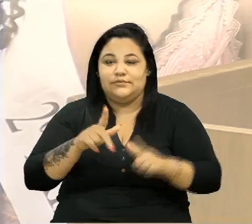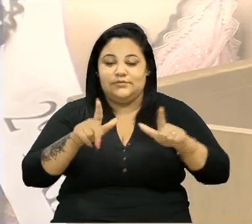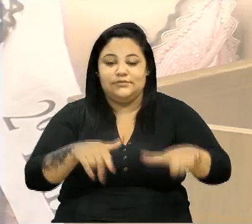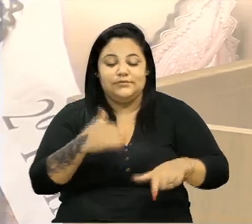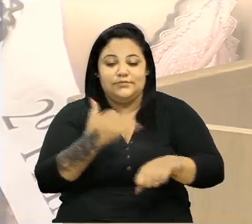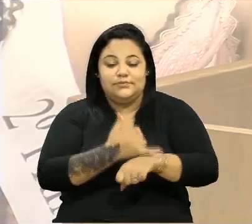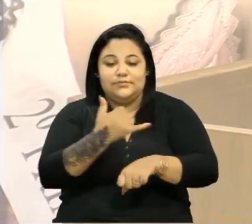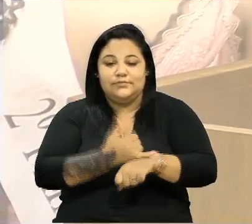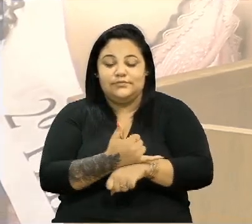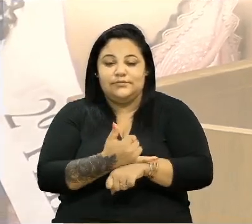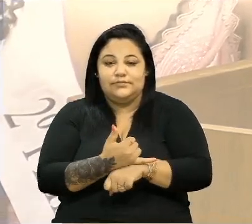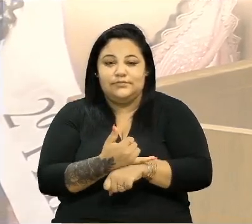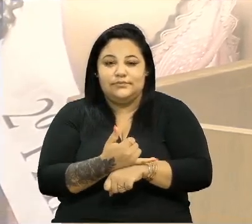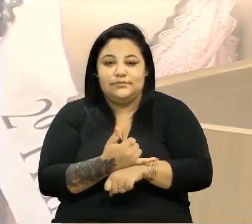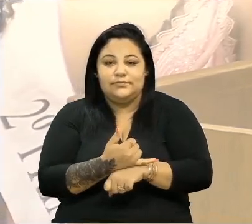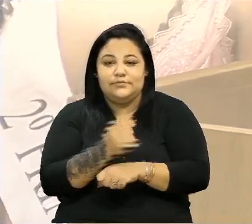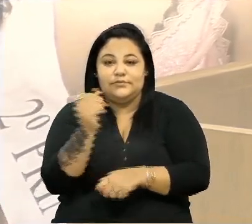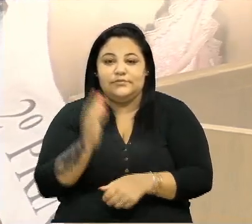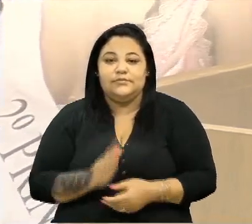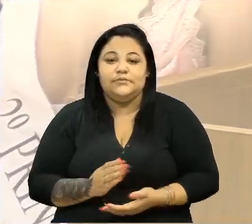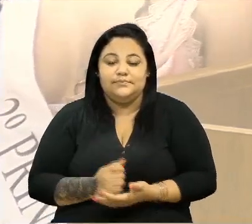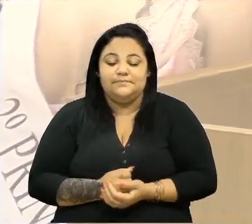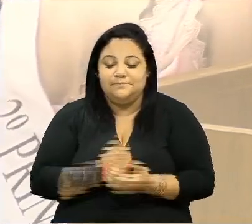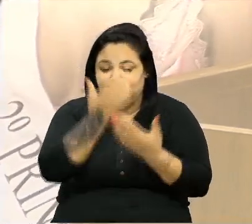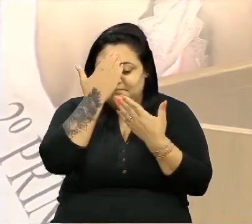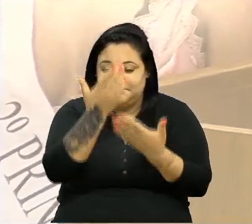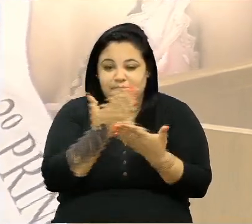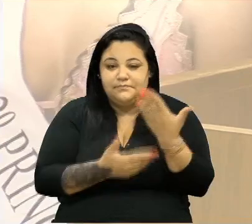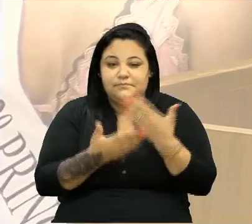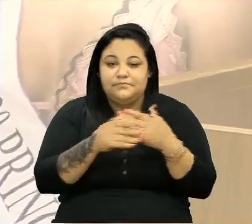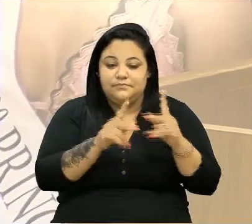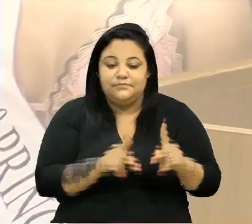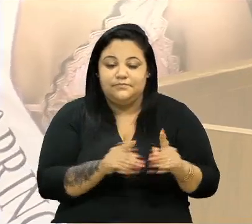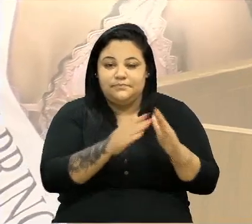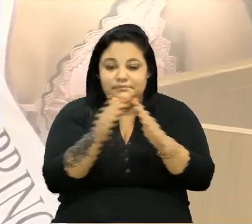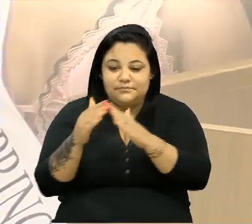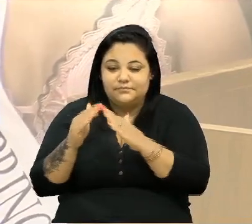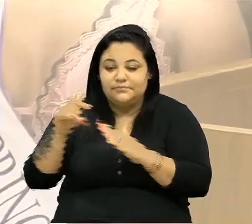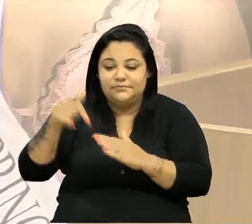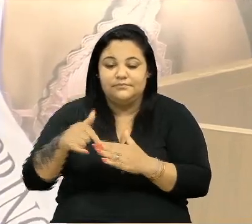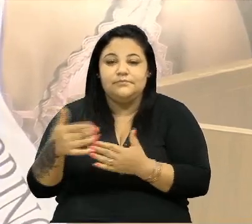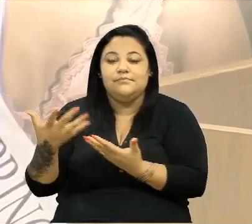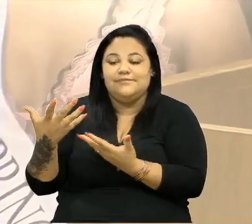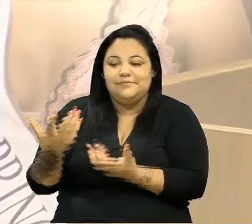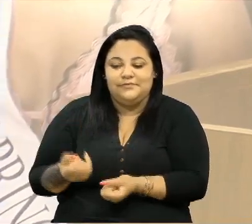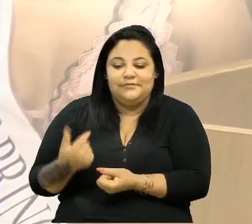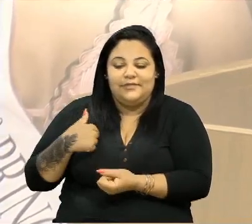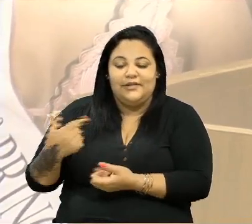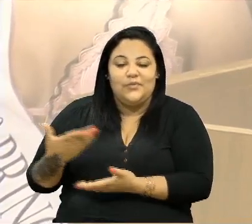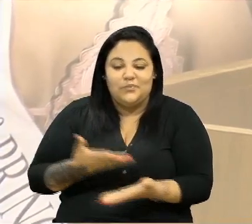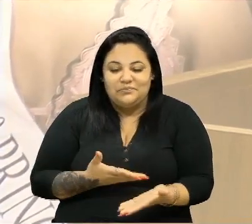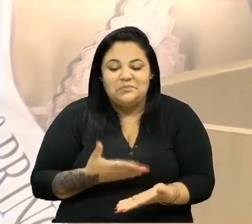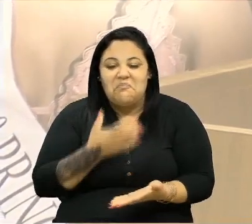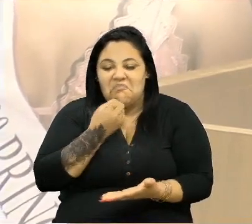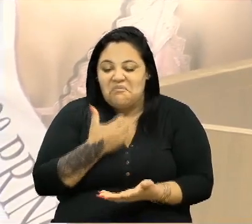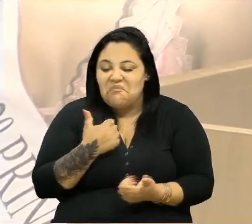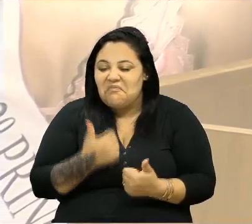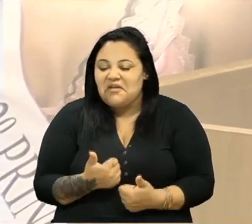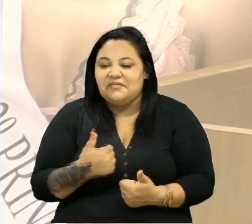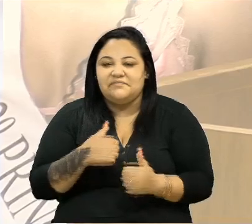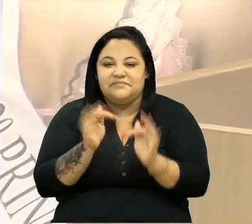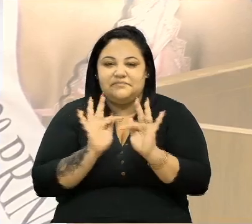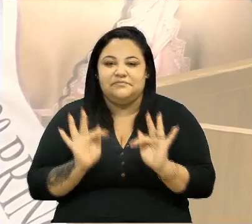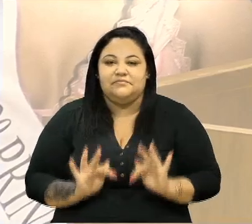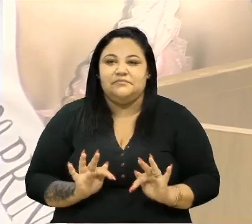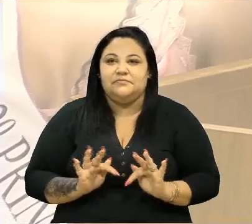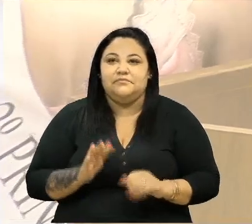Brasil. Gratidão a todas as pessoas que aqui residem, que me receberam muito bem. Fiquei muito feliz de poder participar do concurso Mais